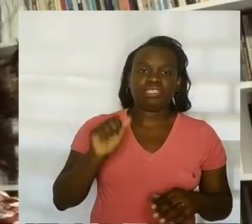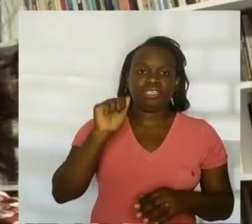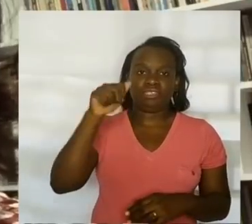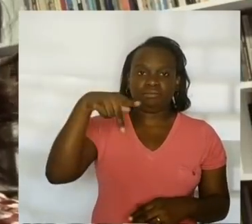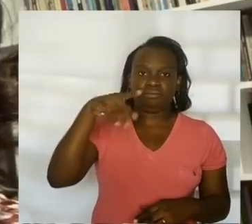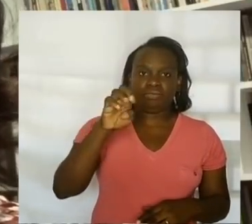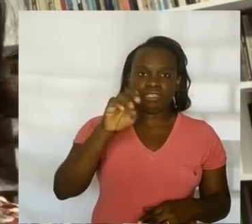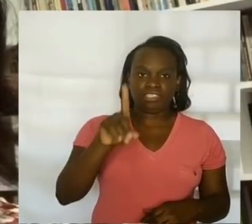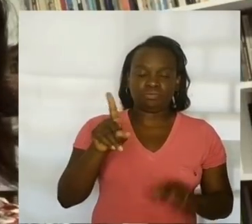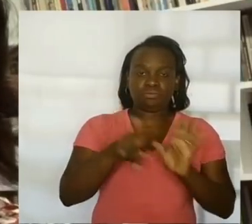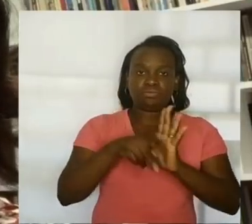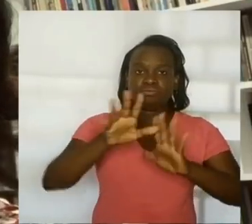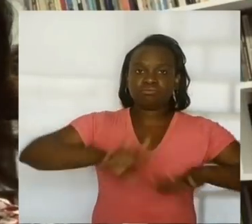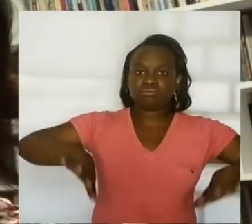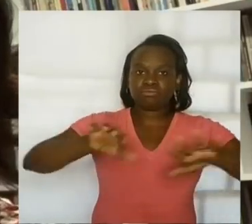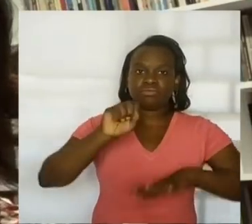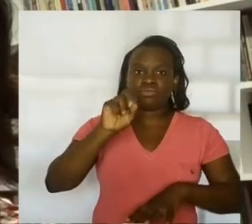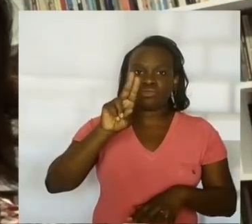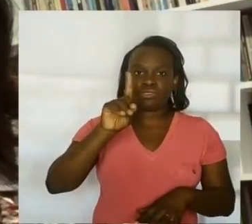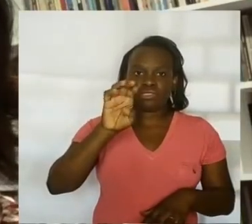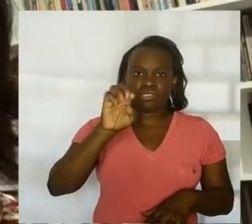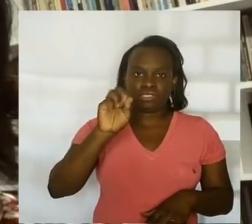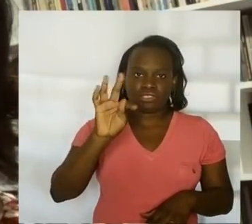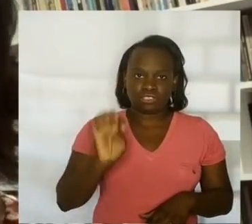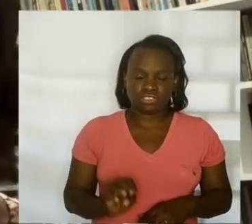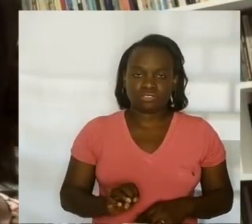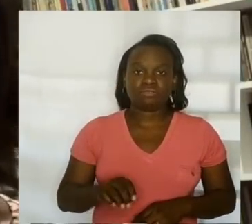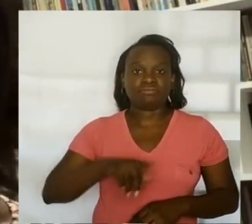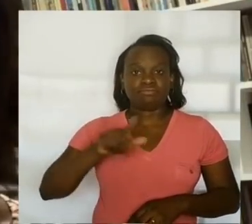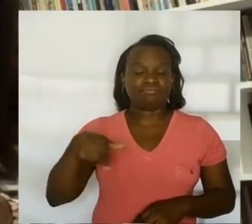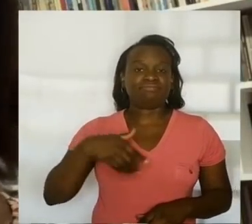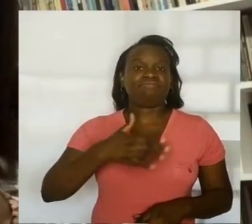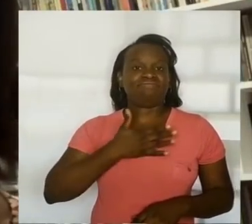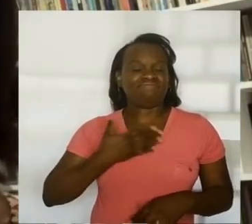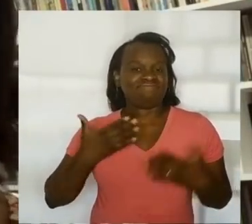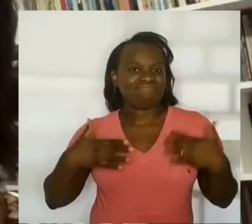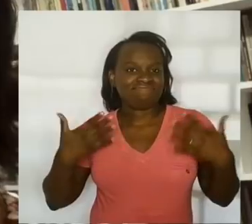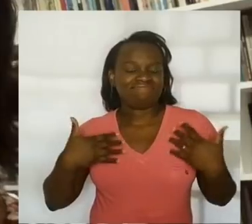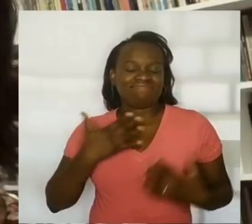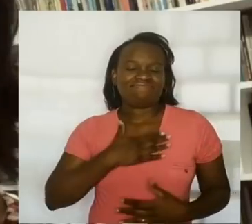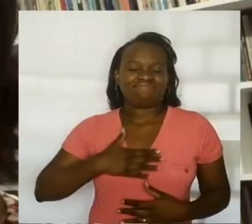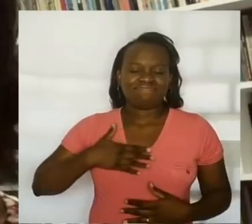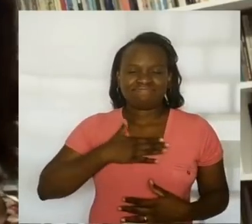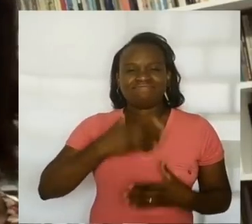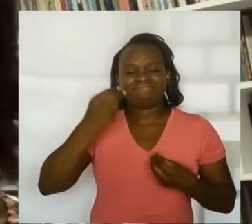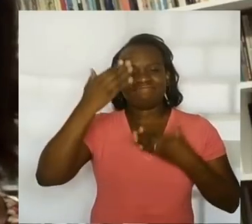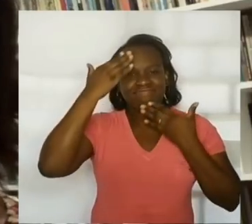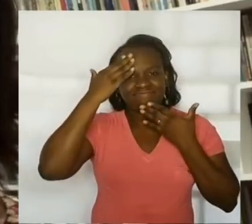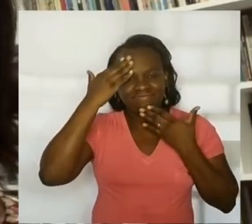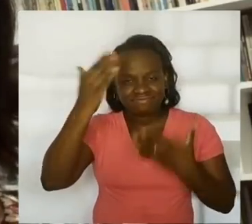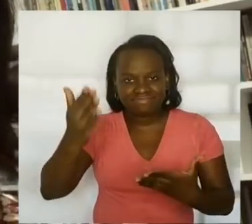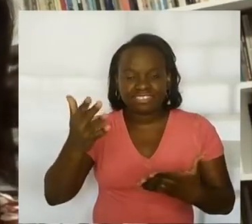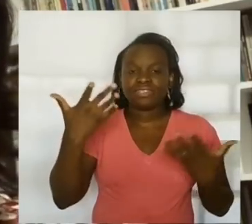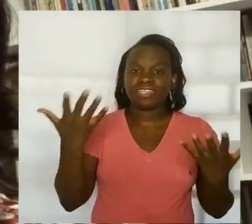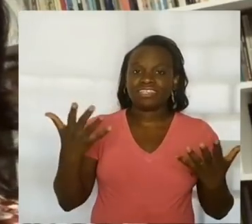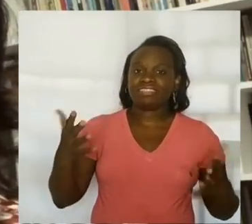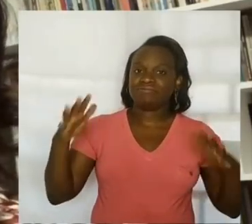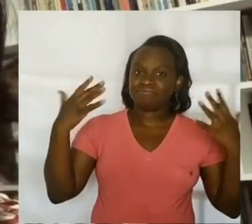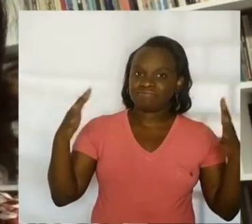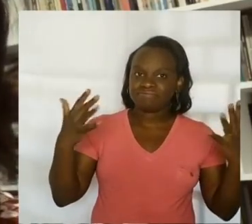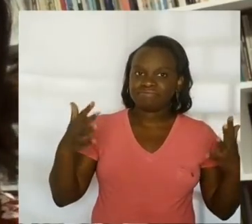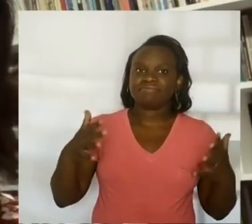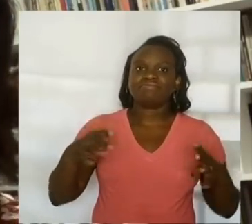Científica AMPED Região Sudeste. É com alegria e com profundo agradecimento, quero